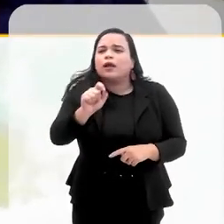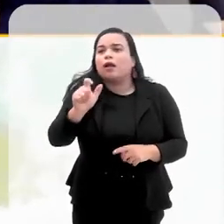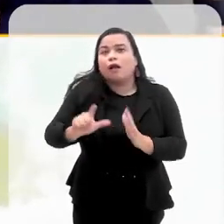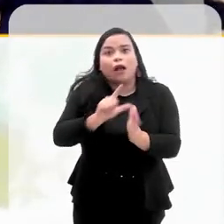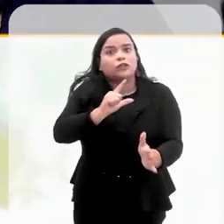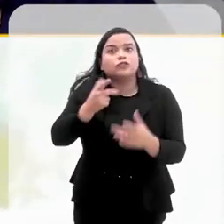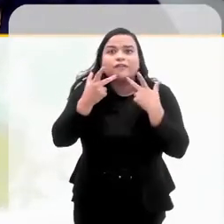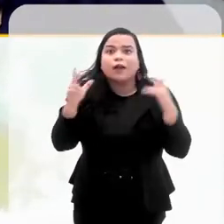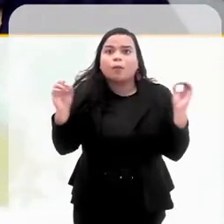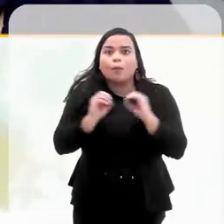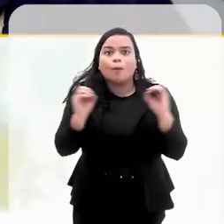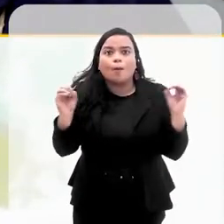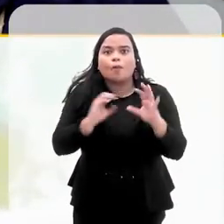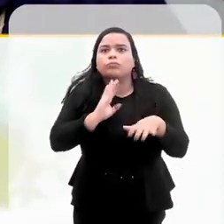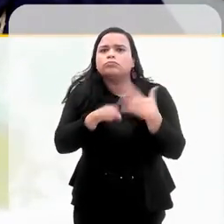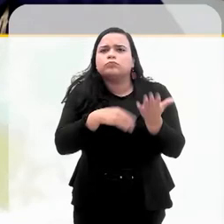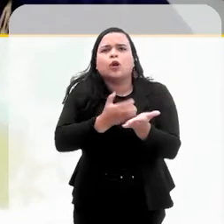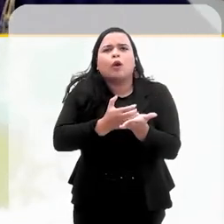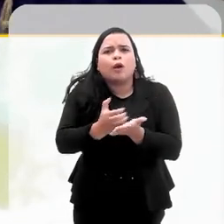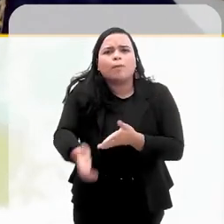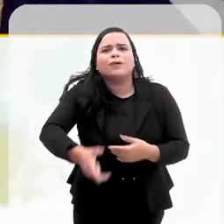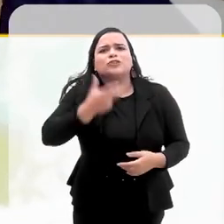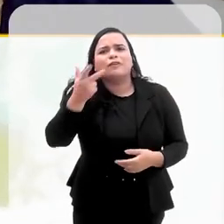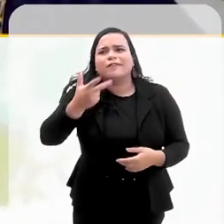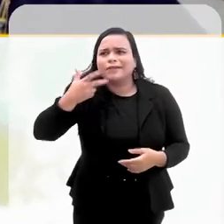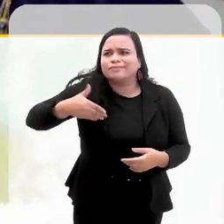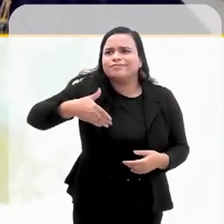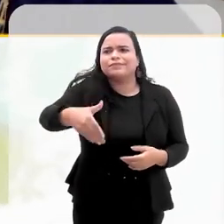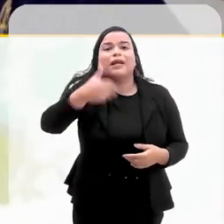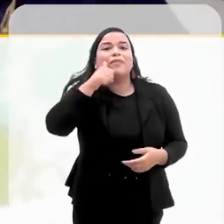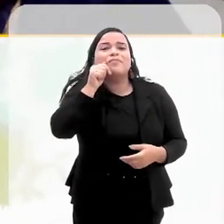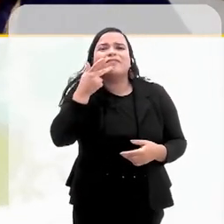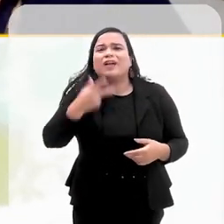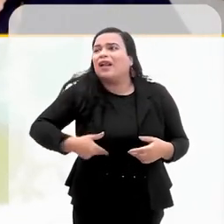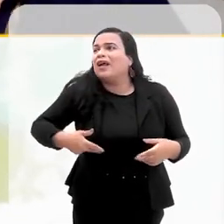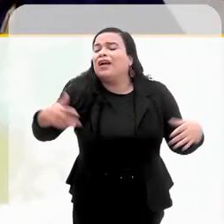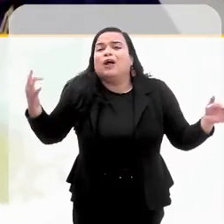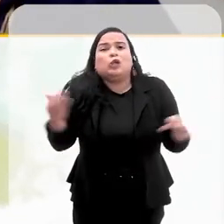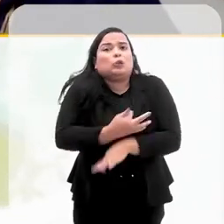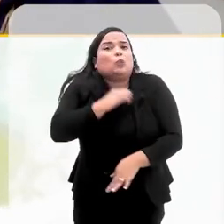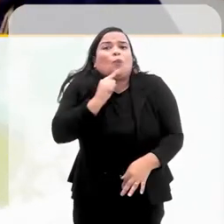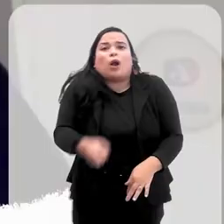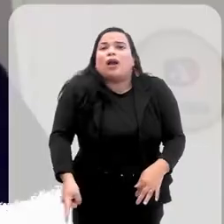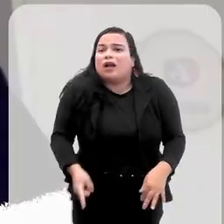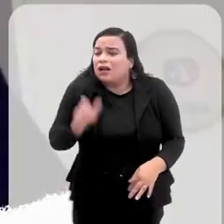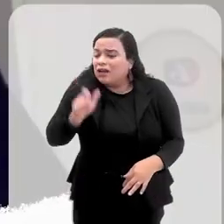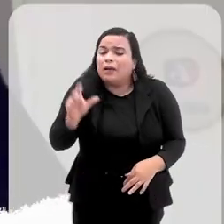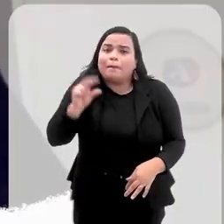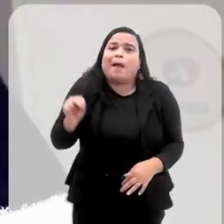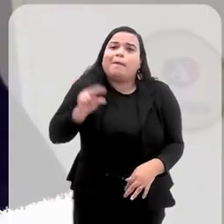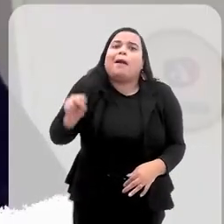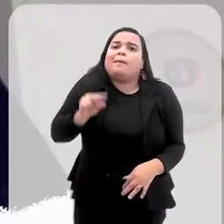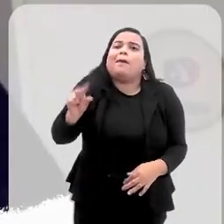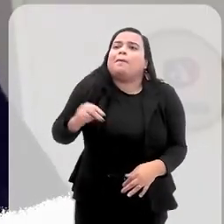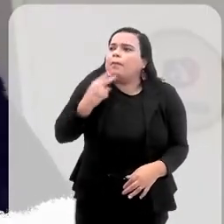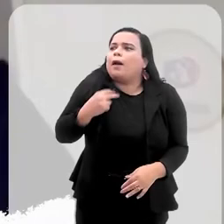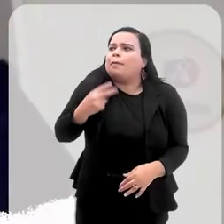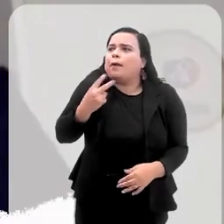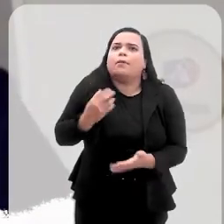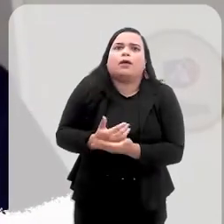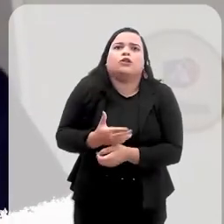a mãe fala: eu não aguento mais ouvir a voz dele. Eu Olha falei: isso. mas É. interessante também que eu tenho agora,